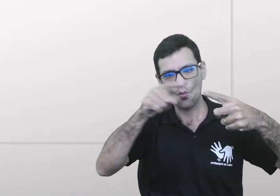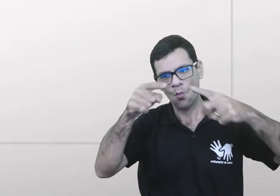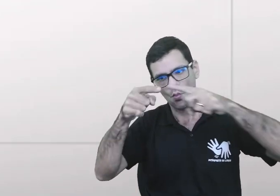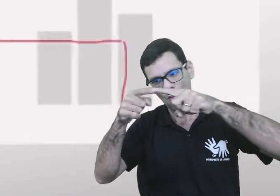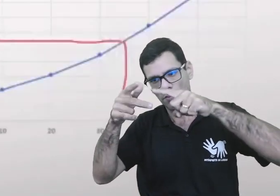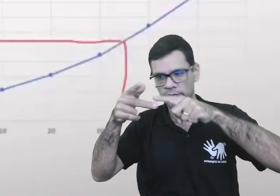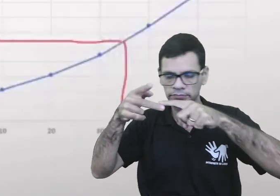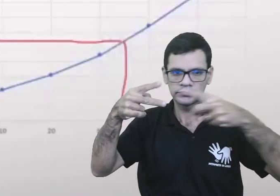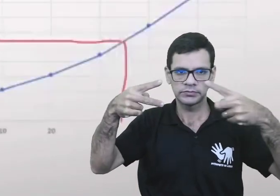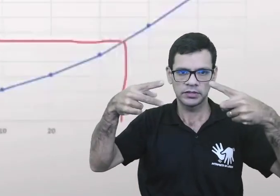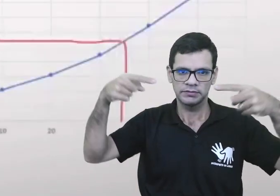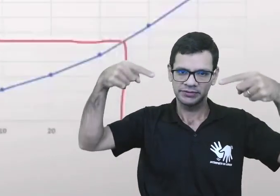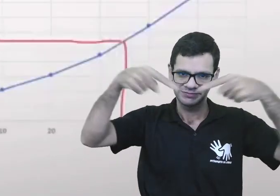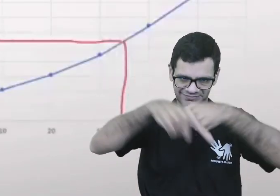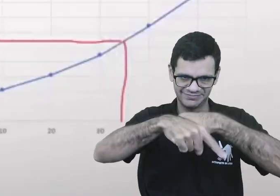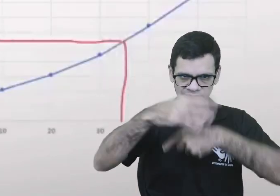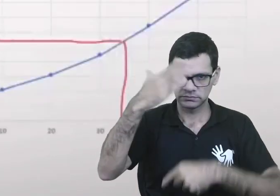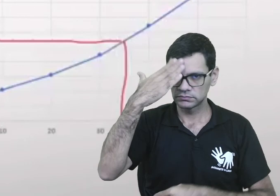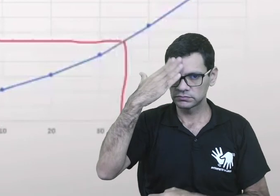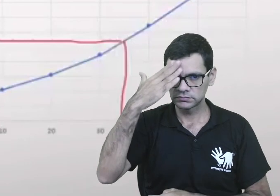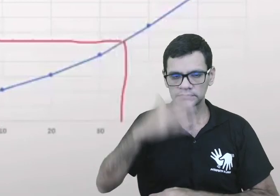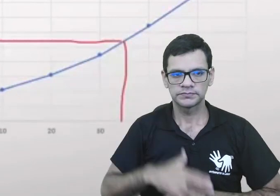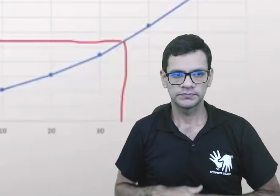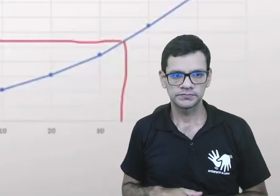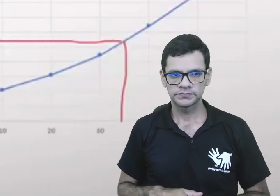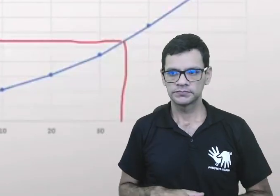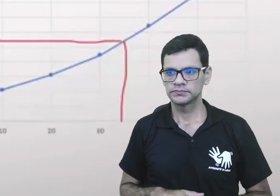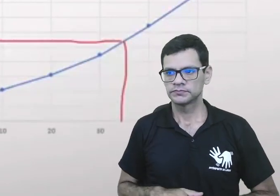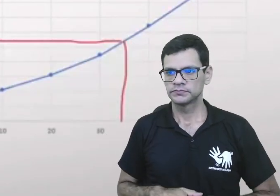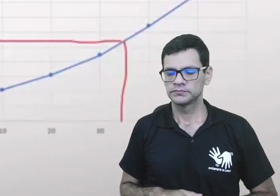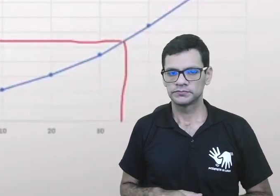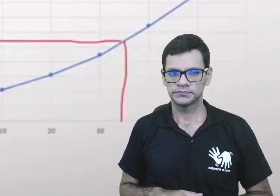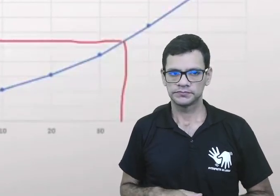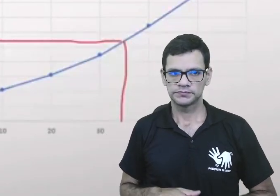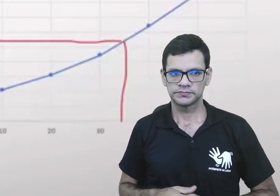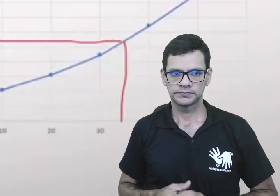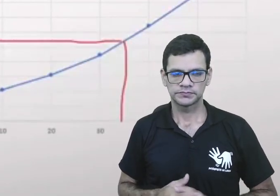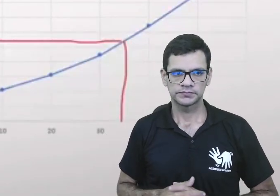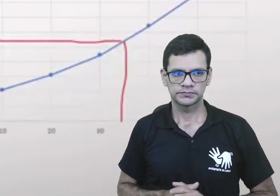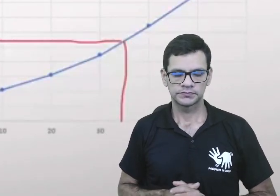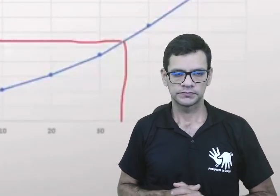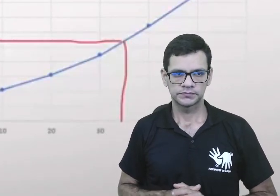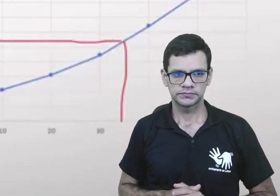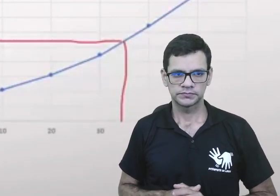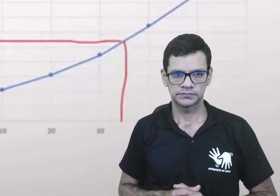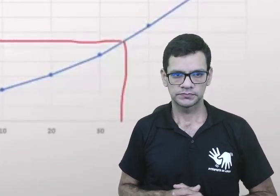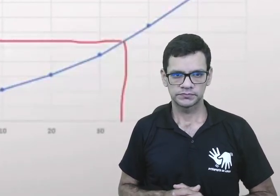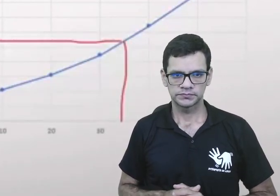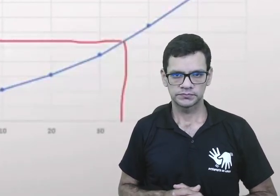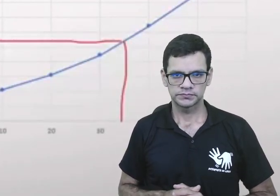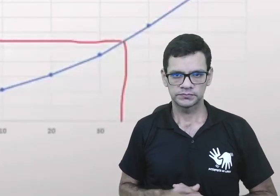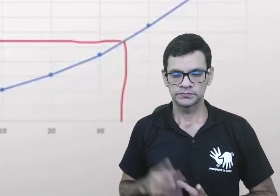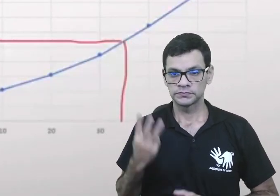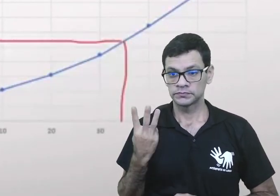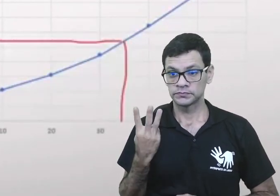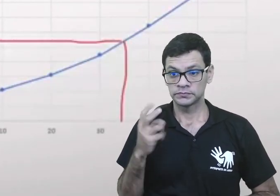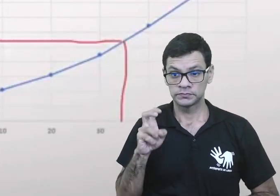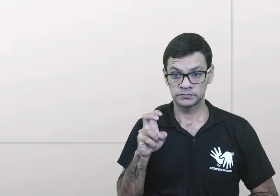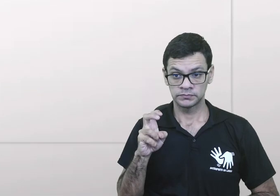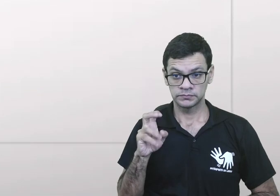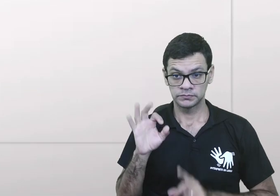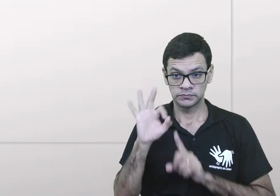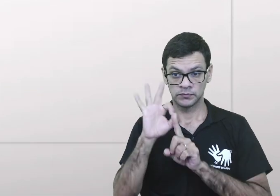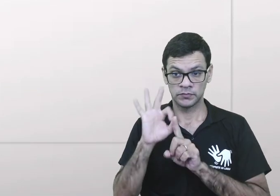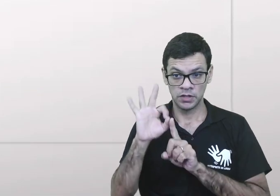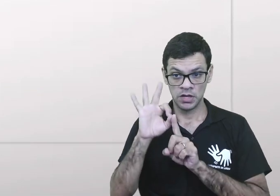Então, ó, eu tenho aqui, eu vou montar essa informação, que a 35 graus Celsius,